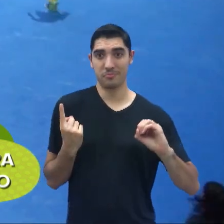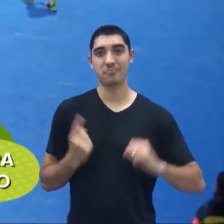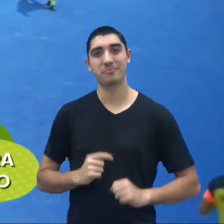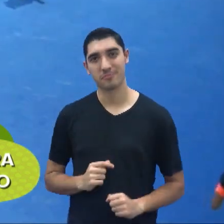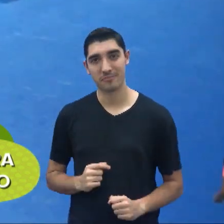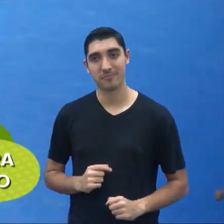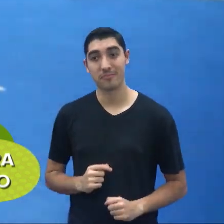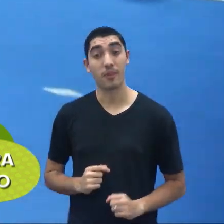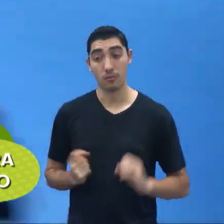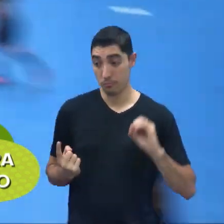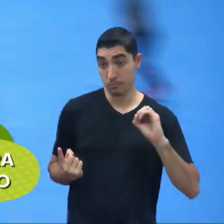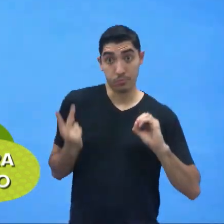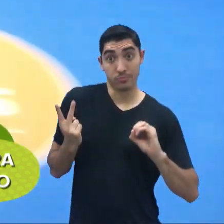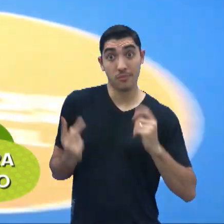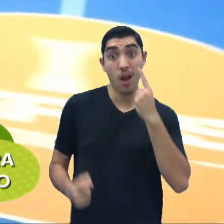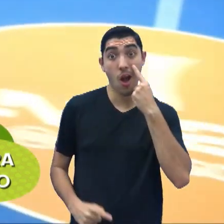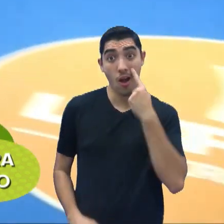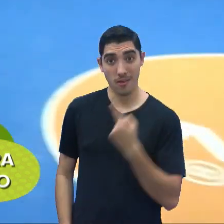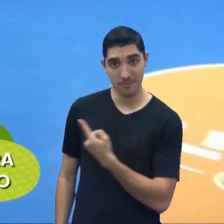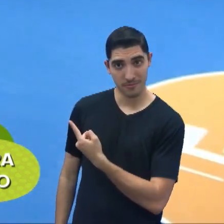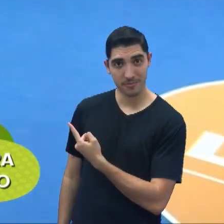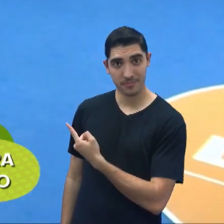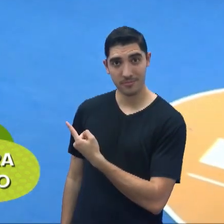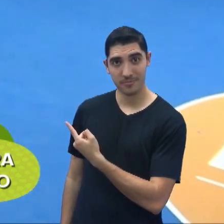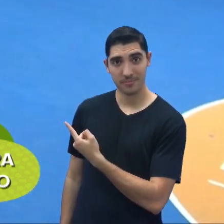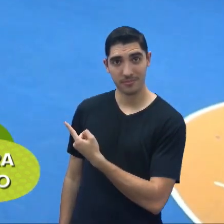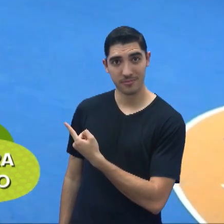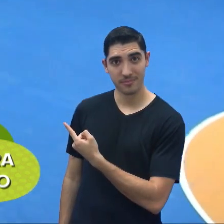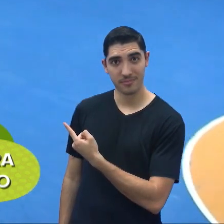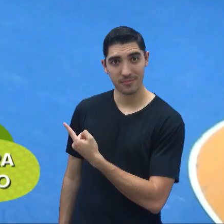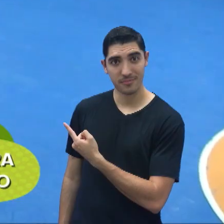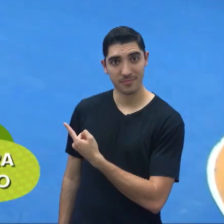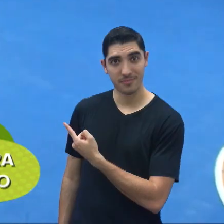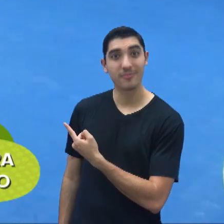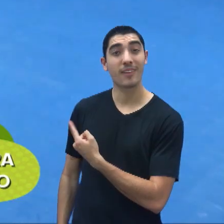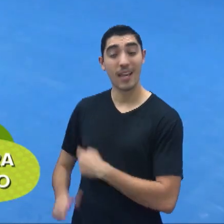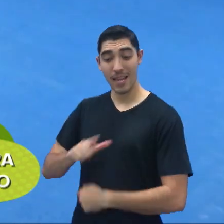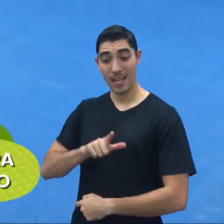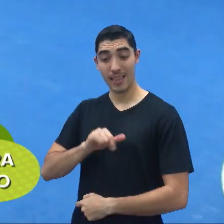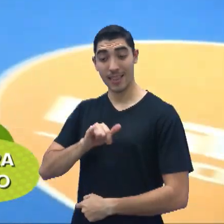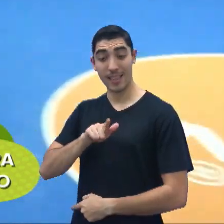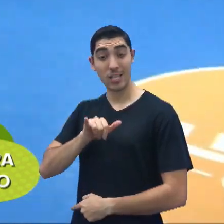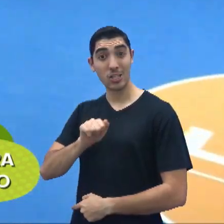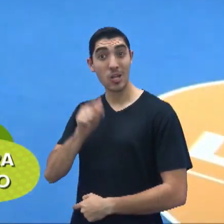O segundo saiu depois deste lançamento com a mão de Desirê e Lígia desviou de